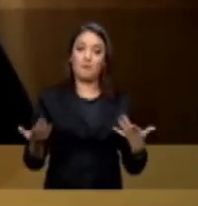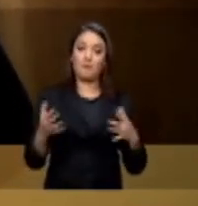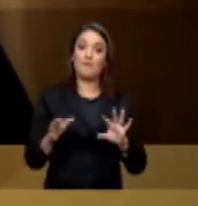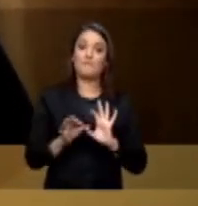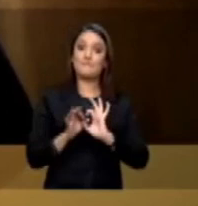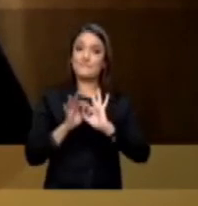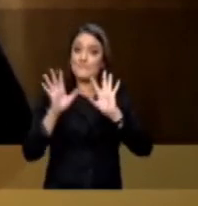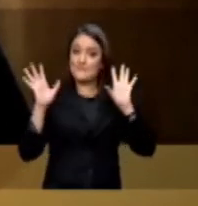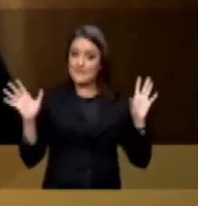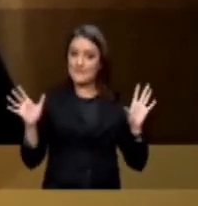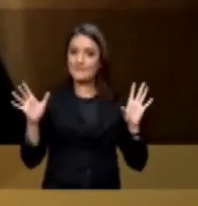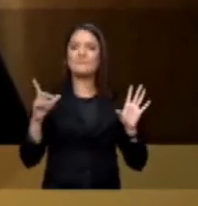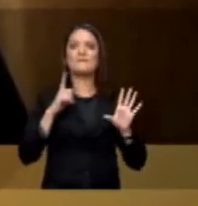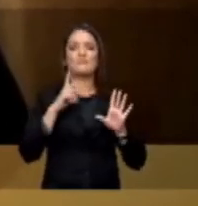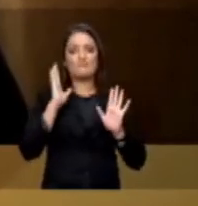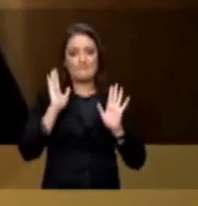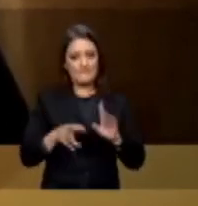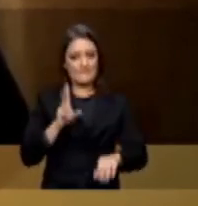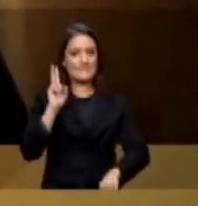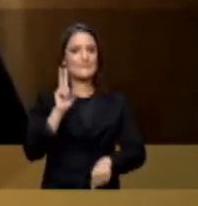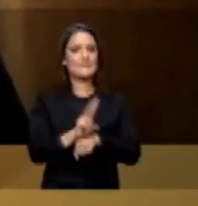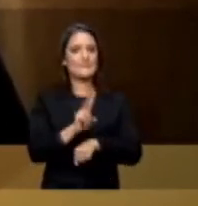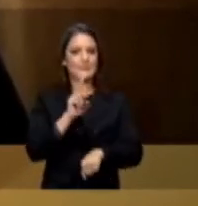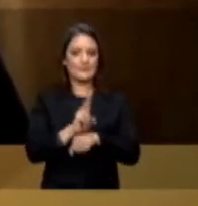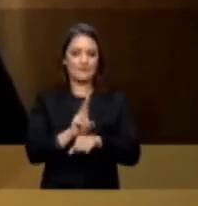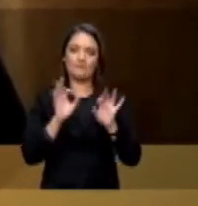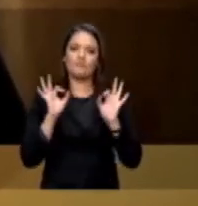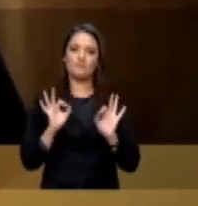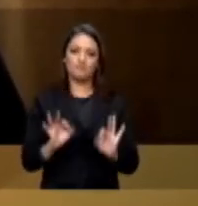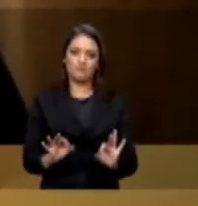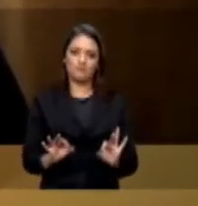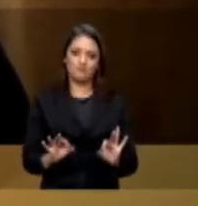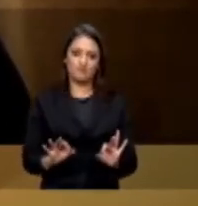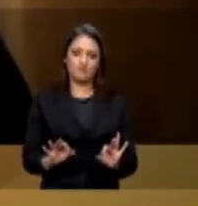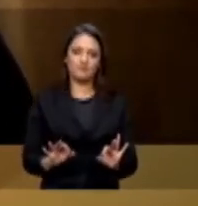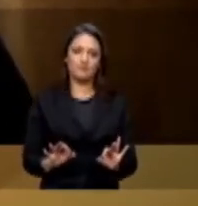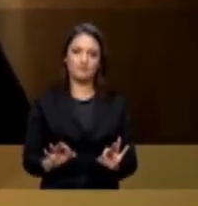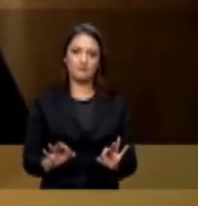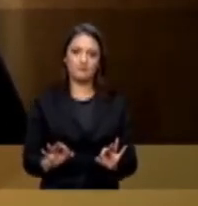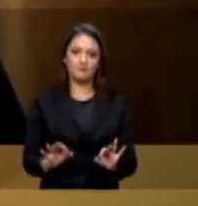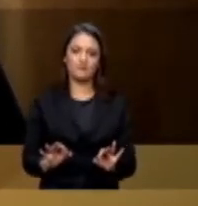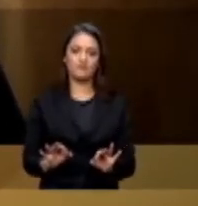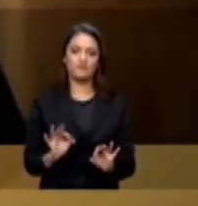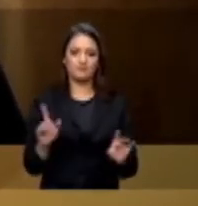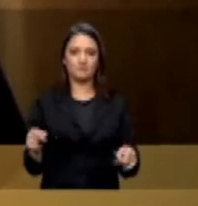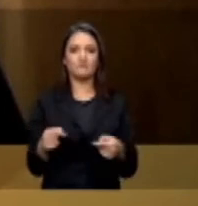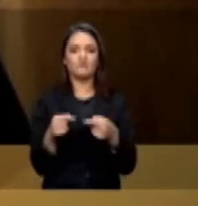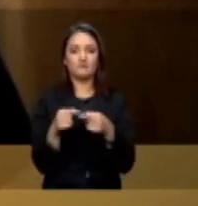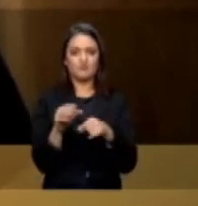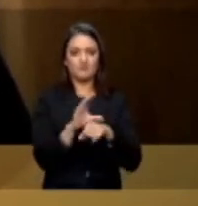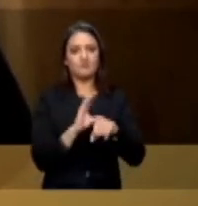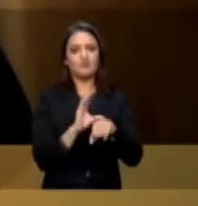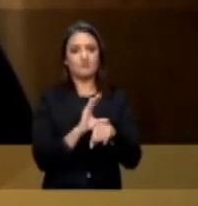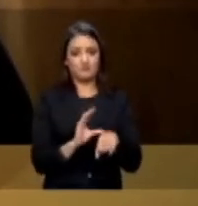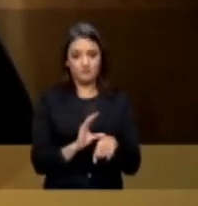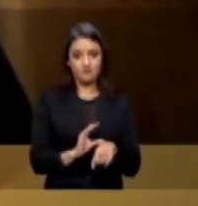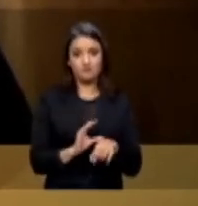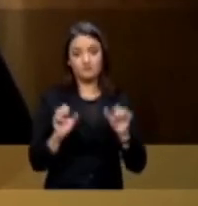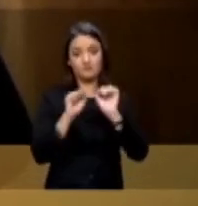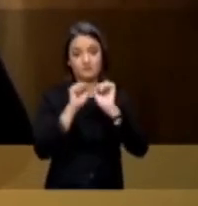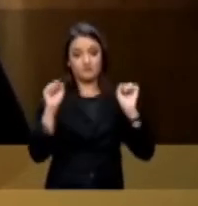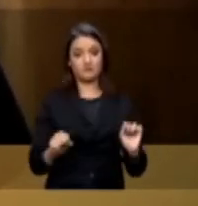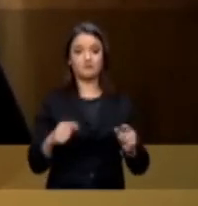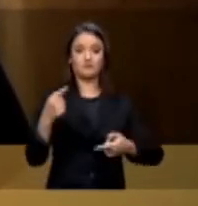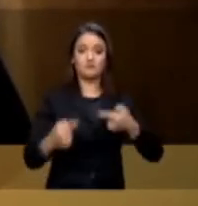liberdades aqui estão adequadamente assentadas, de modo conforme à Constituição, como o sistema